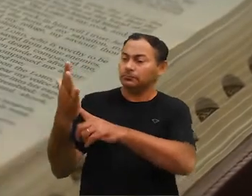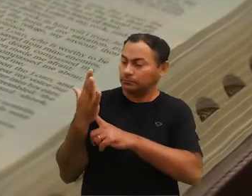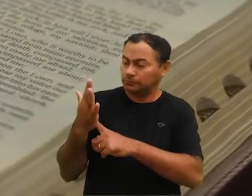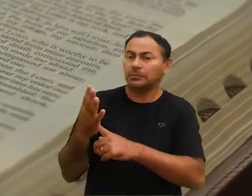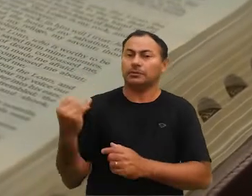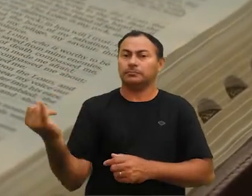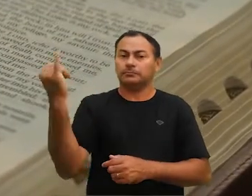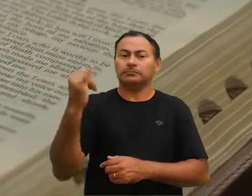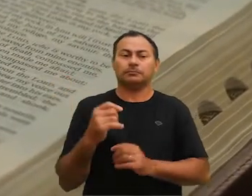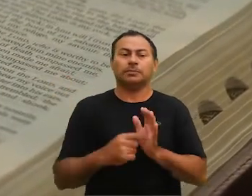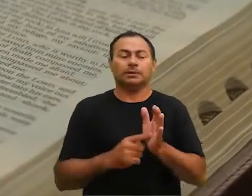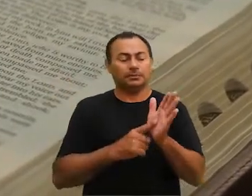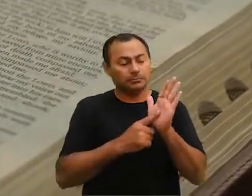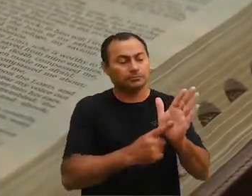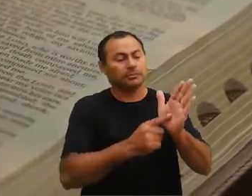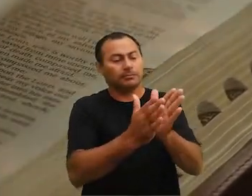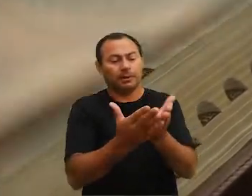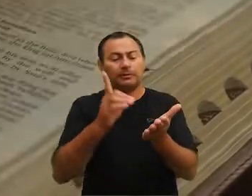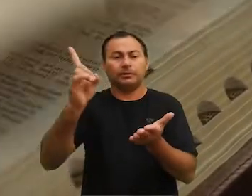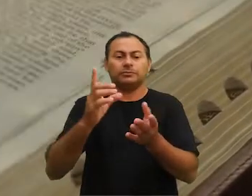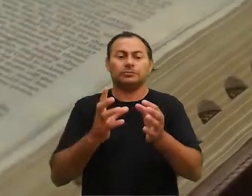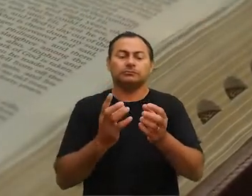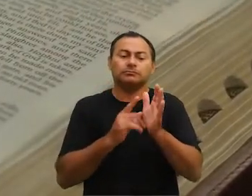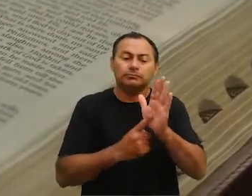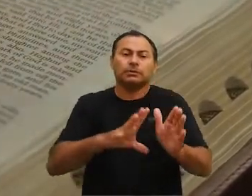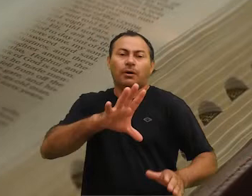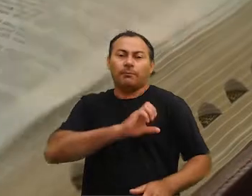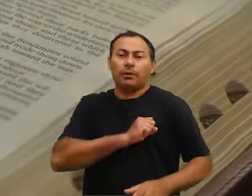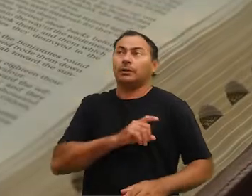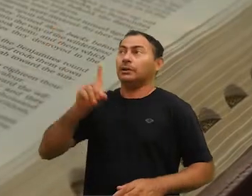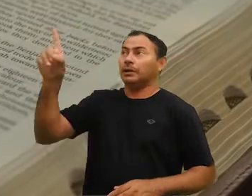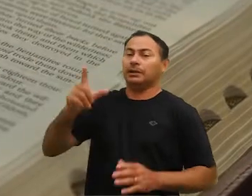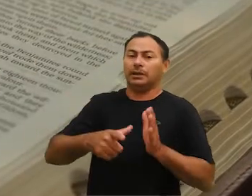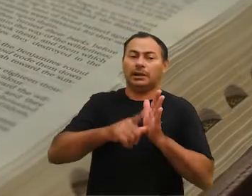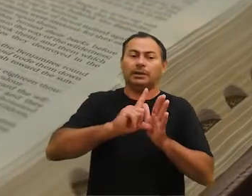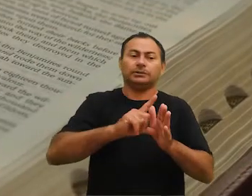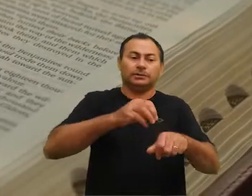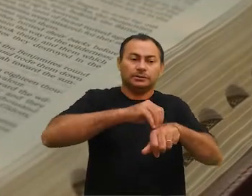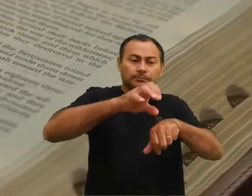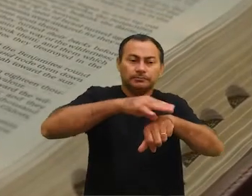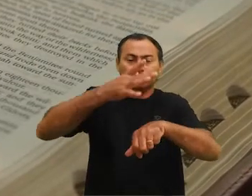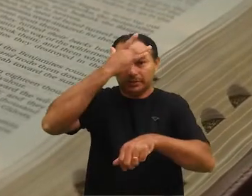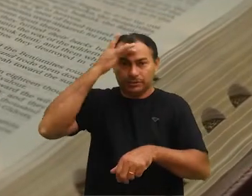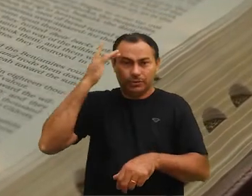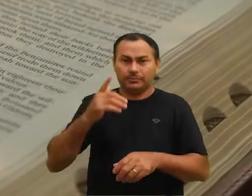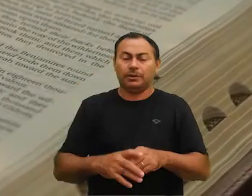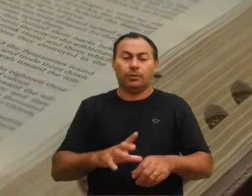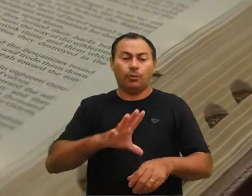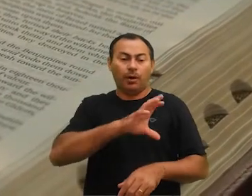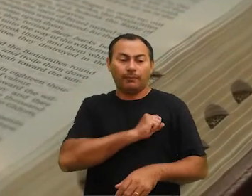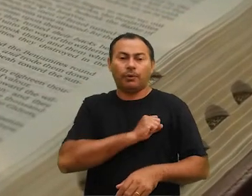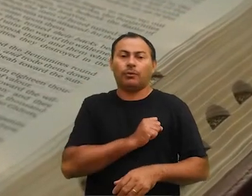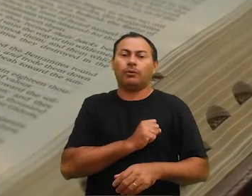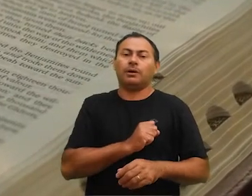me mostrar a importância de passar as Escrituras pelo prisma do amor dele antes de transmiti-la a alguém, porque o amor